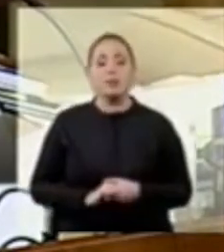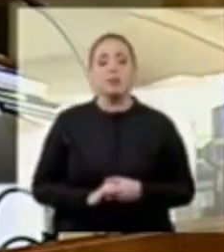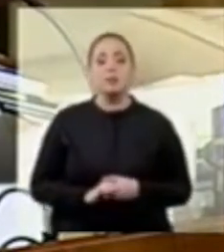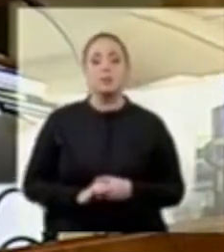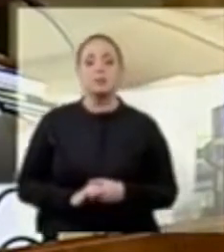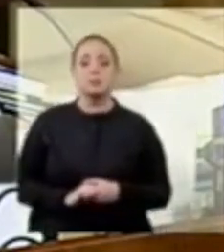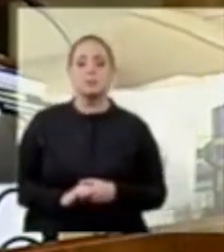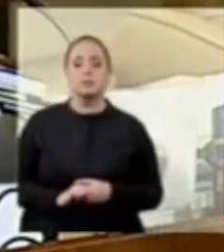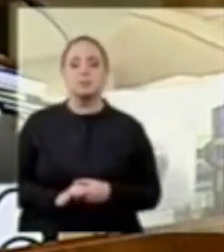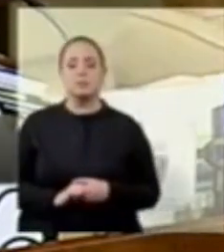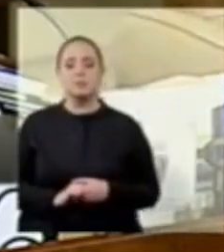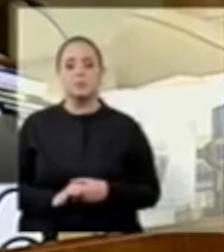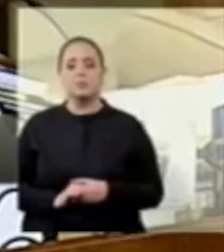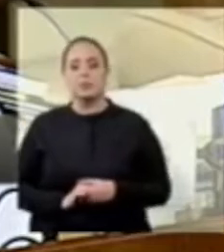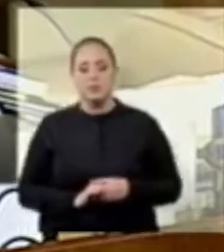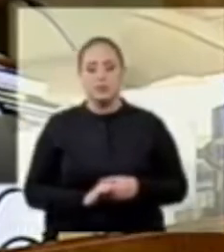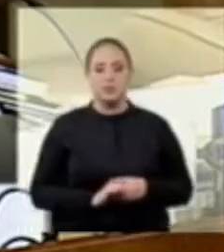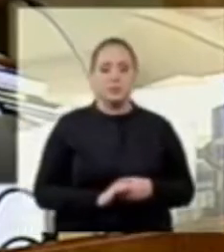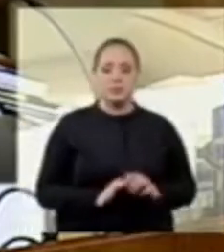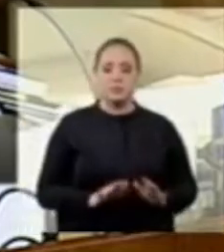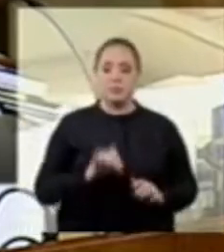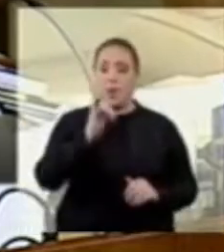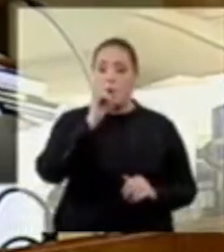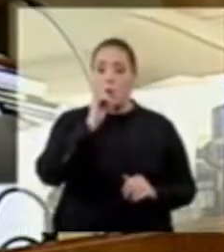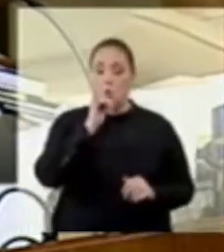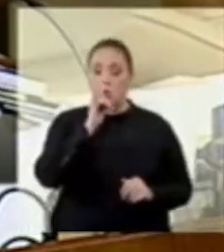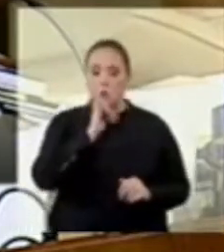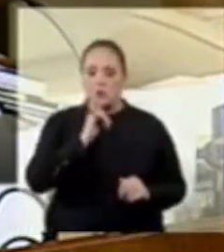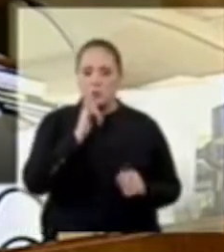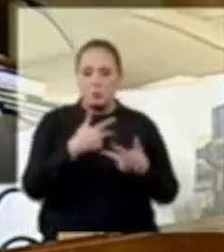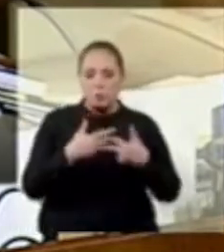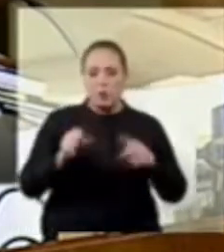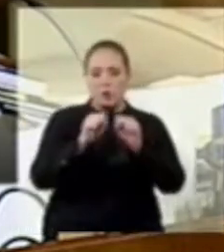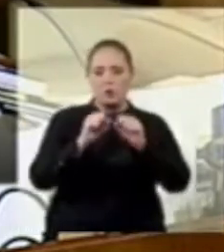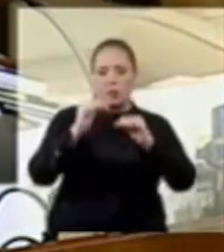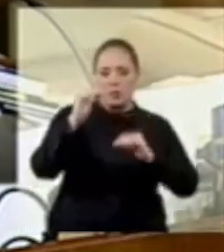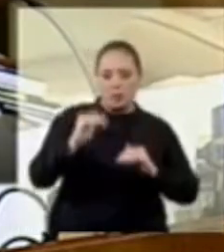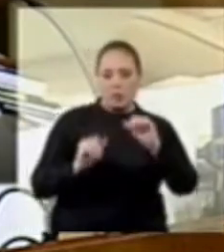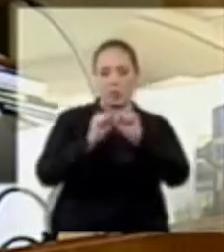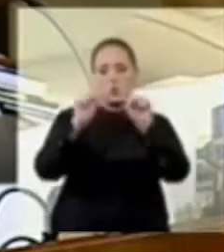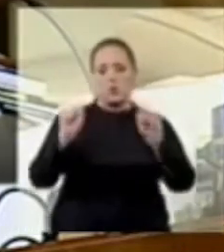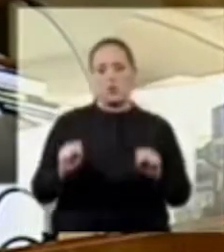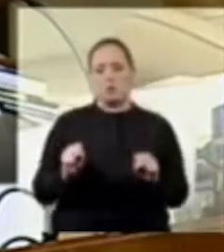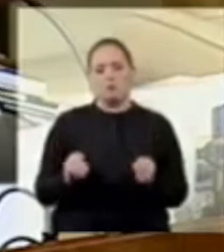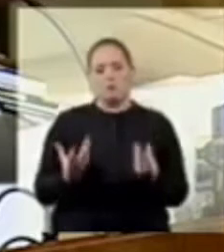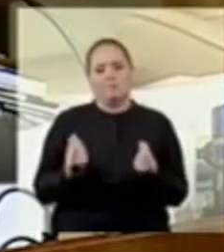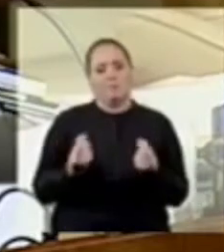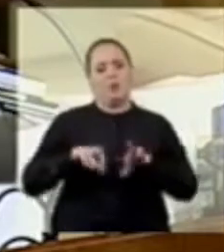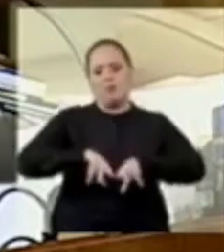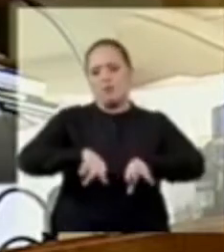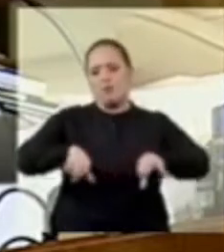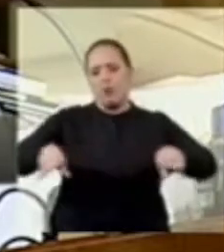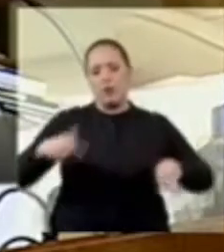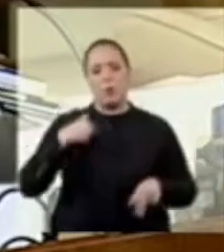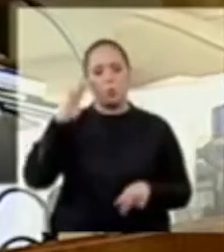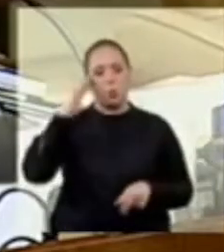os exemplos das disfunções do sistema eles são tantos que eu gostaria de